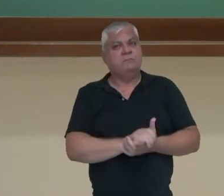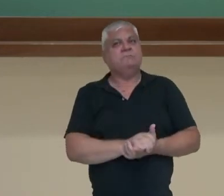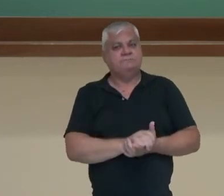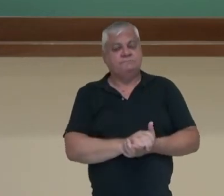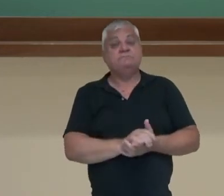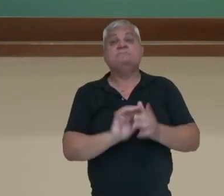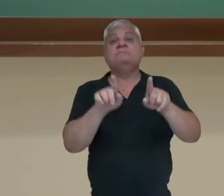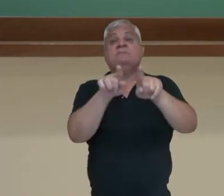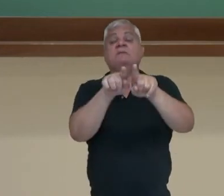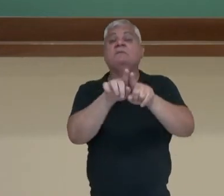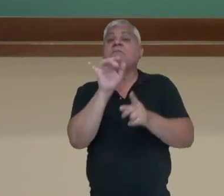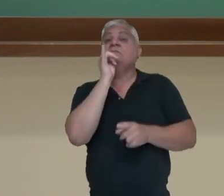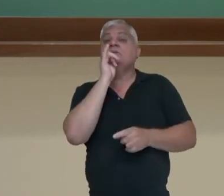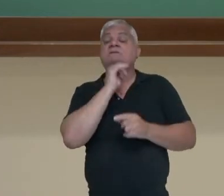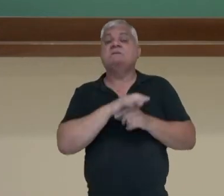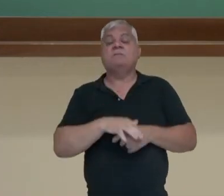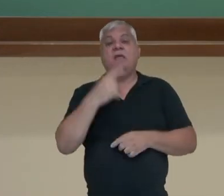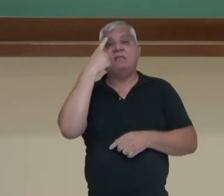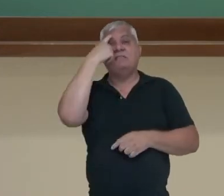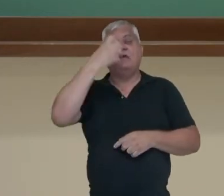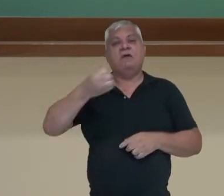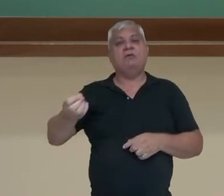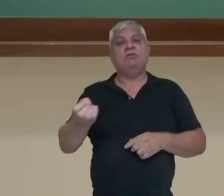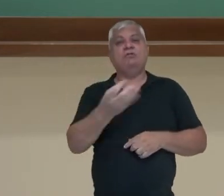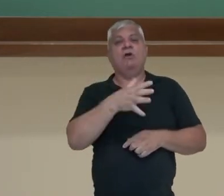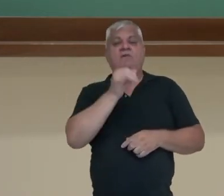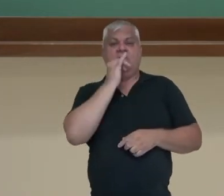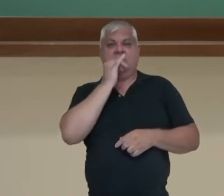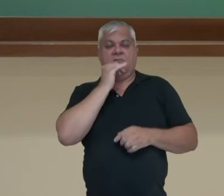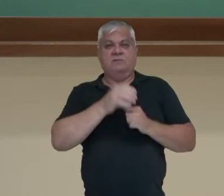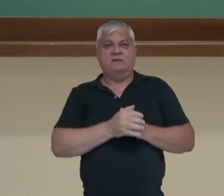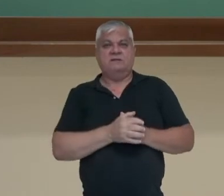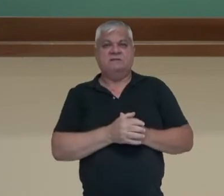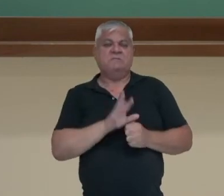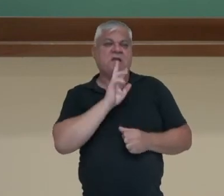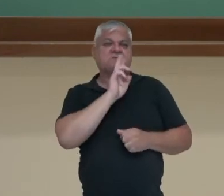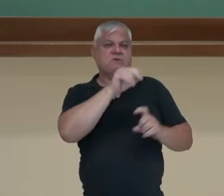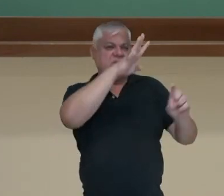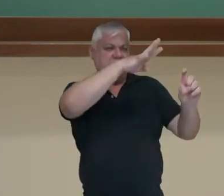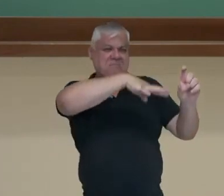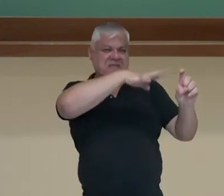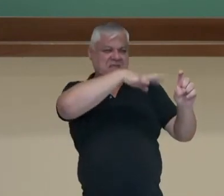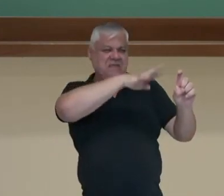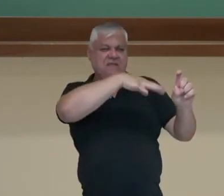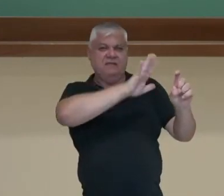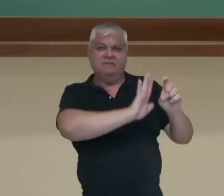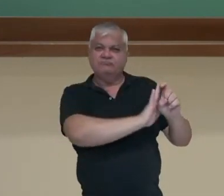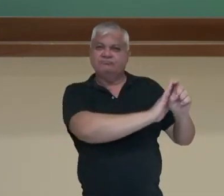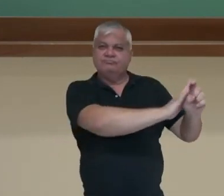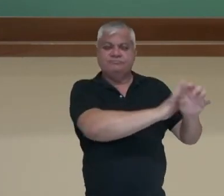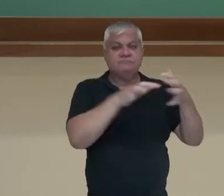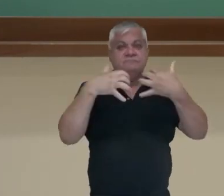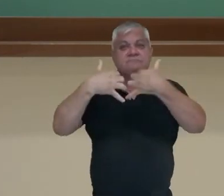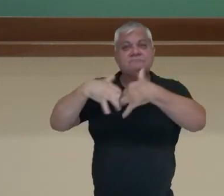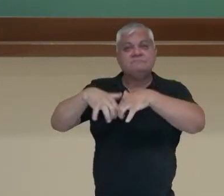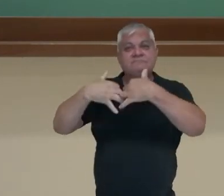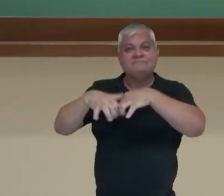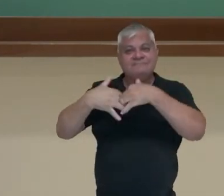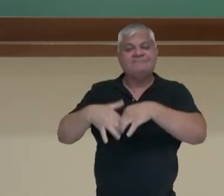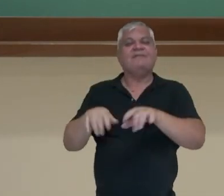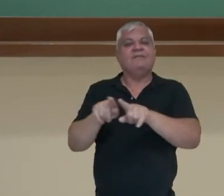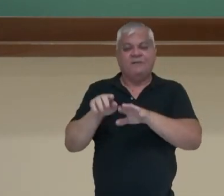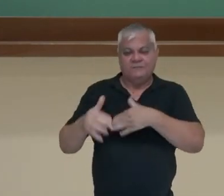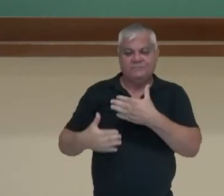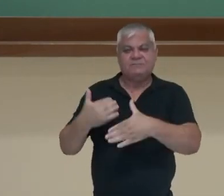como essa nova ideia de afastar respostas mitológicas para respostas mais racionais, tudo isso você pode